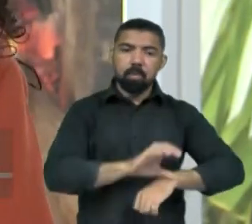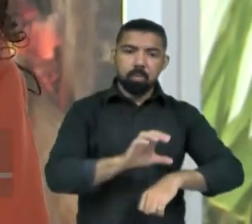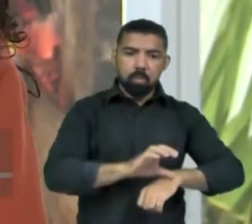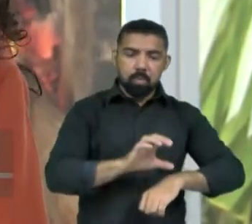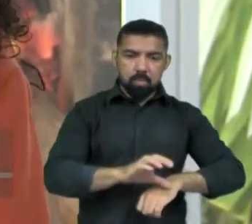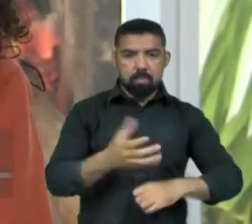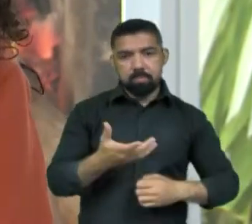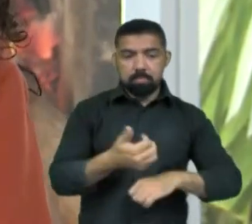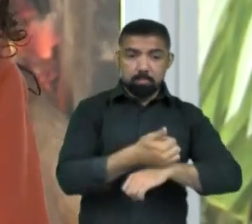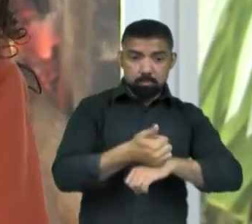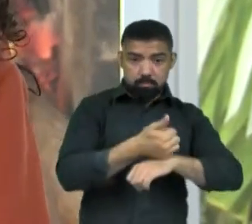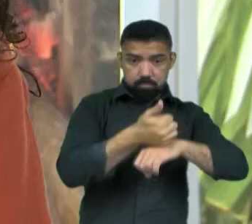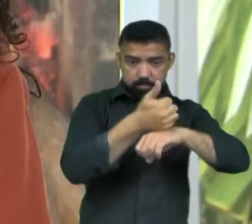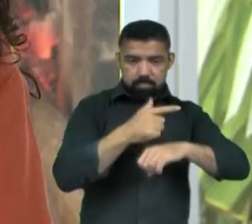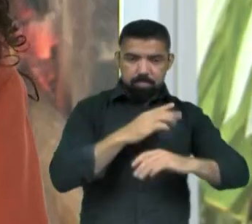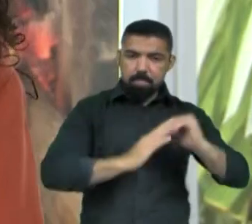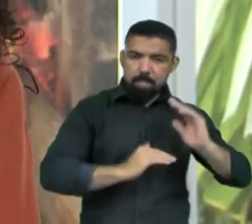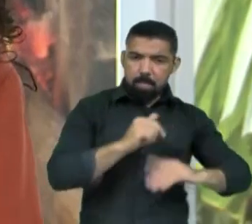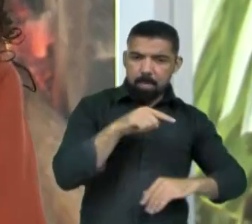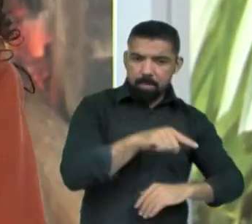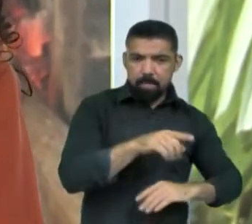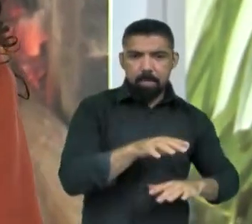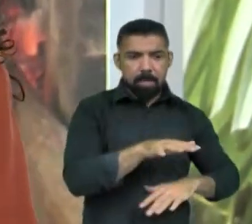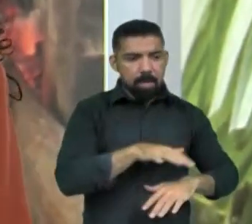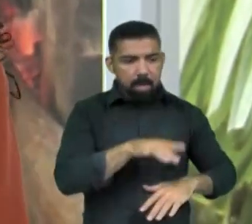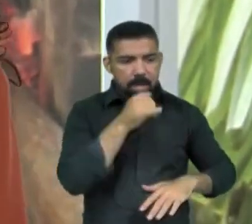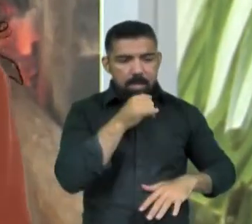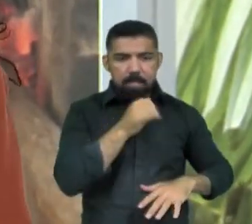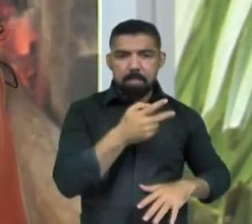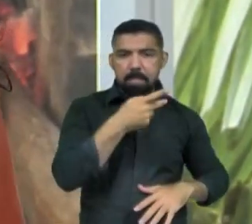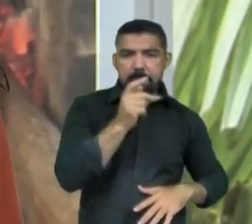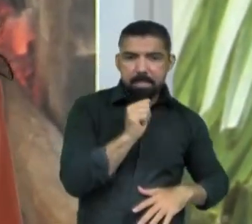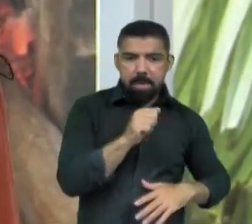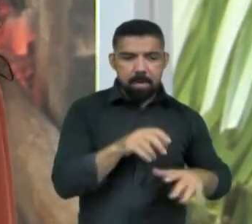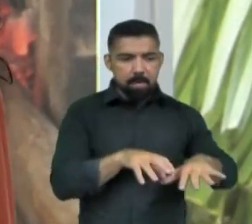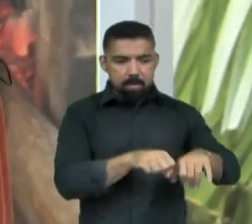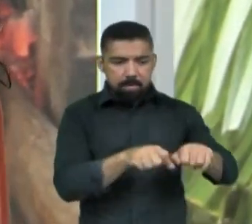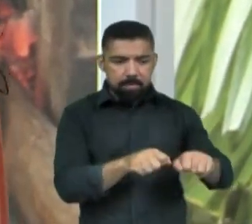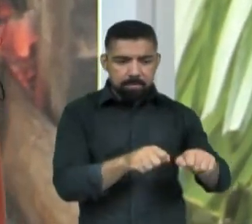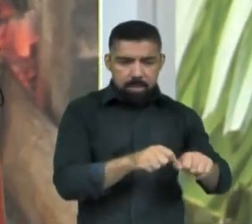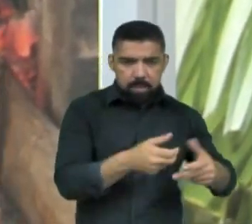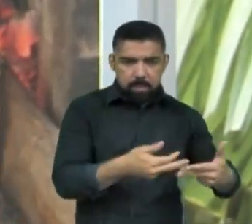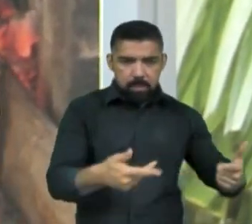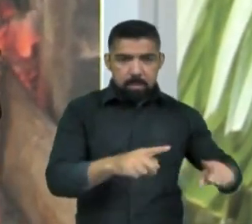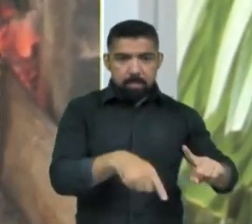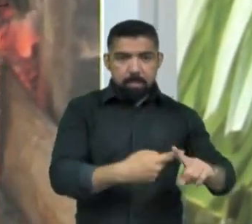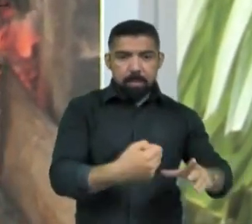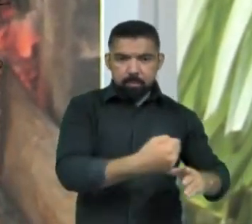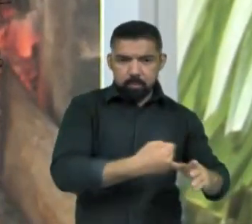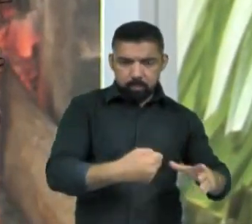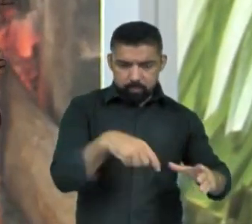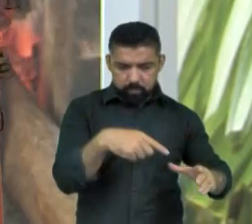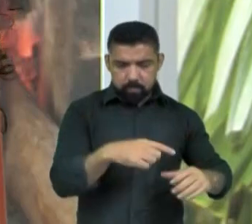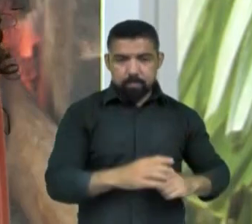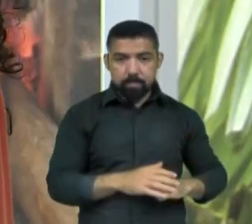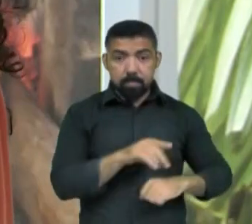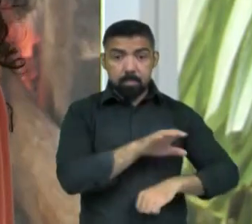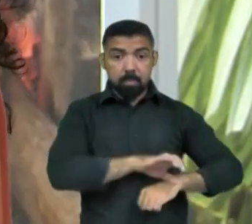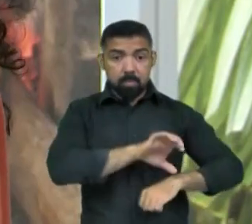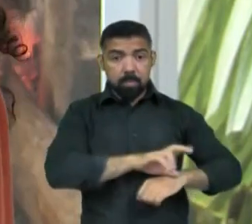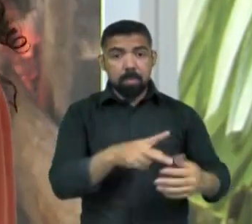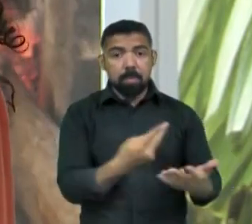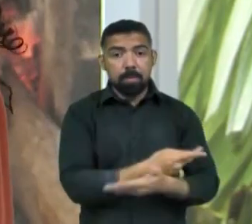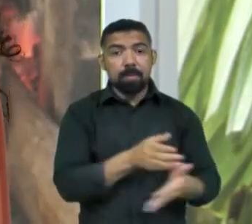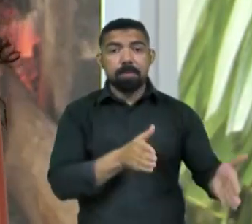profissionalizantes, que são cursos que trabalham a área de panificação, confeitaria e cozinha quente, e esses cursos acontecem com a duração